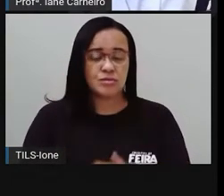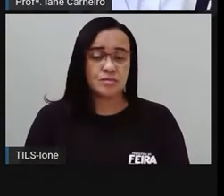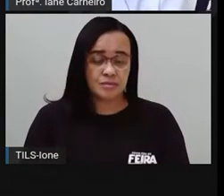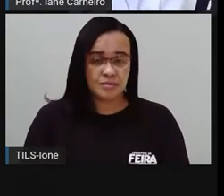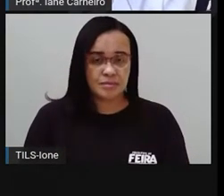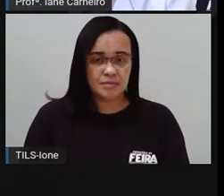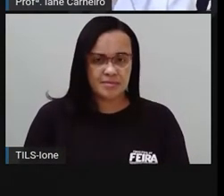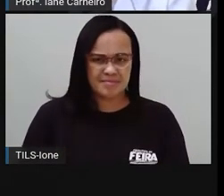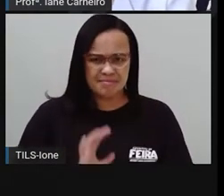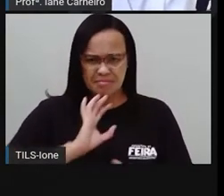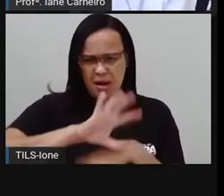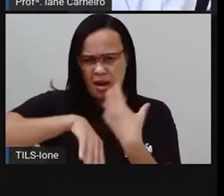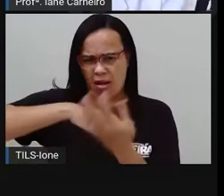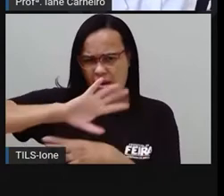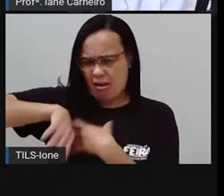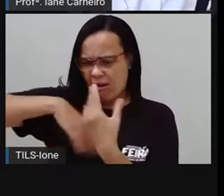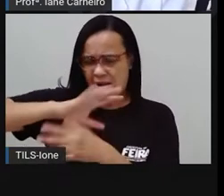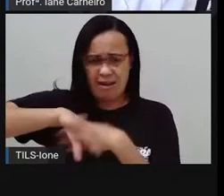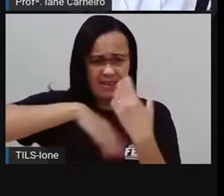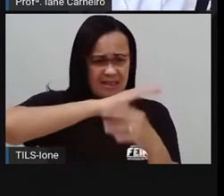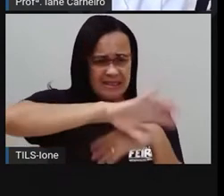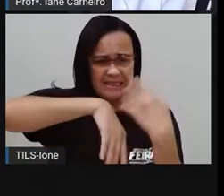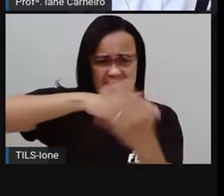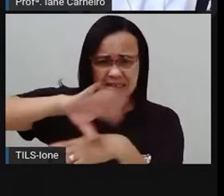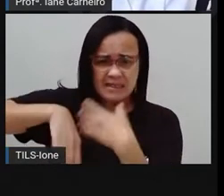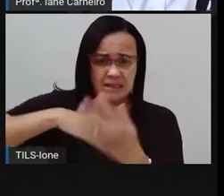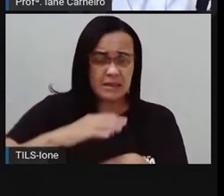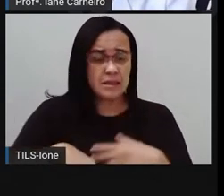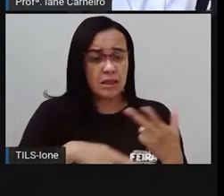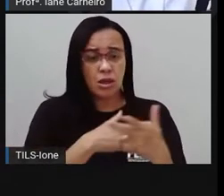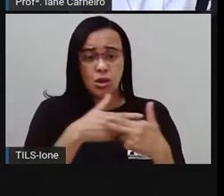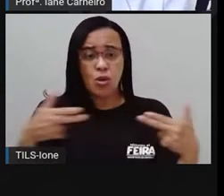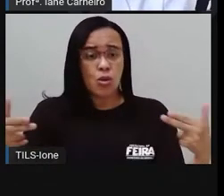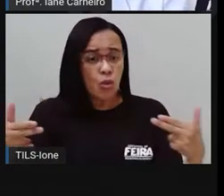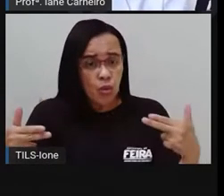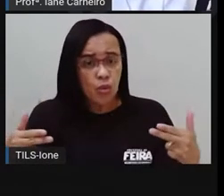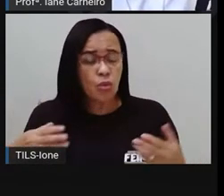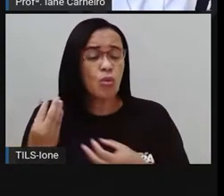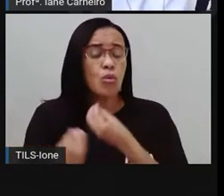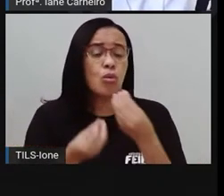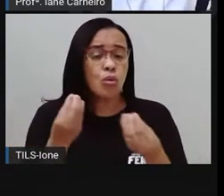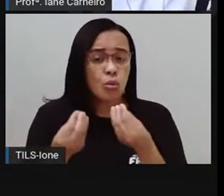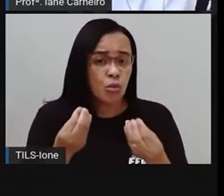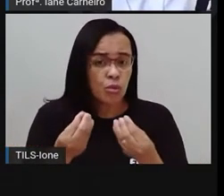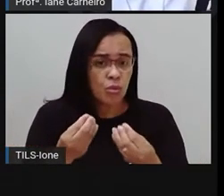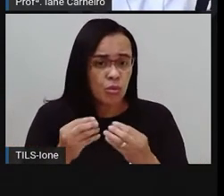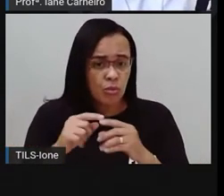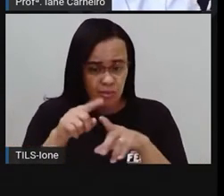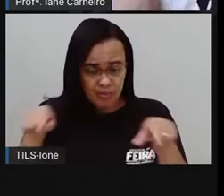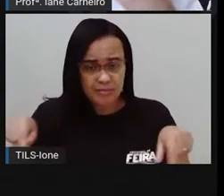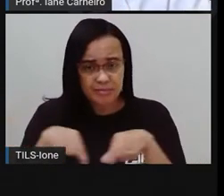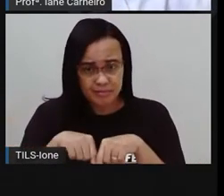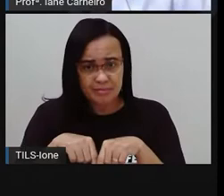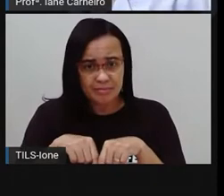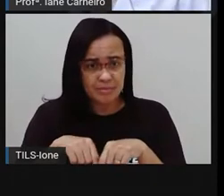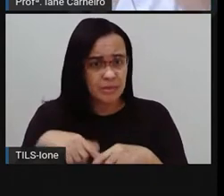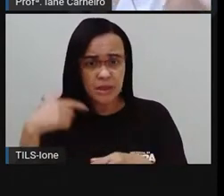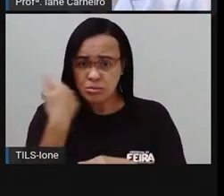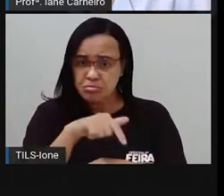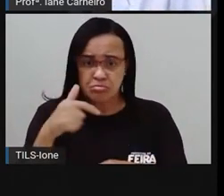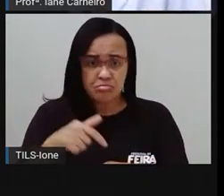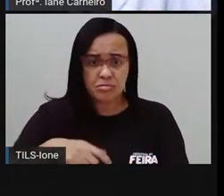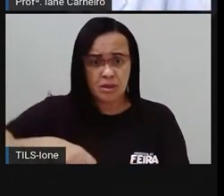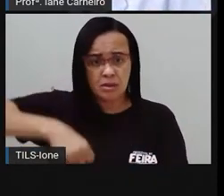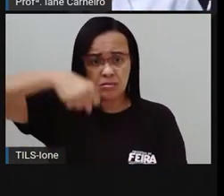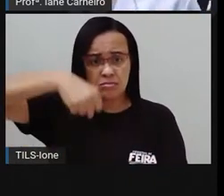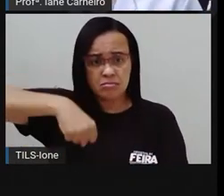fica tudo bagunçado, ó. Tem coisa aqui que não era para estar numa sala. Vocês concordam comigo? Por exemplo, um balde. Um